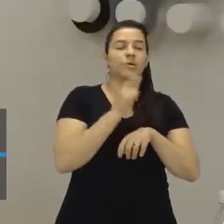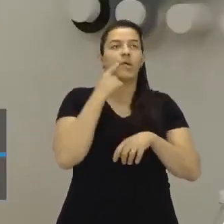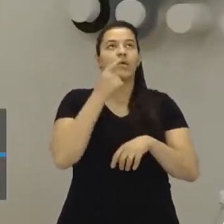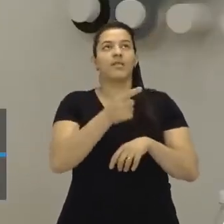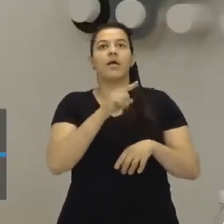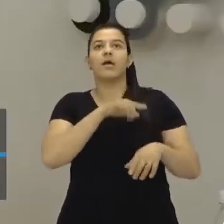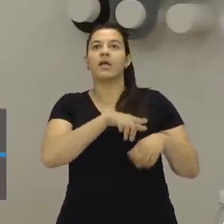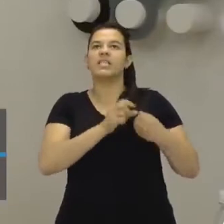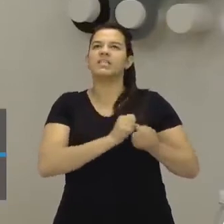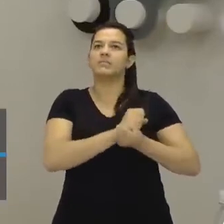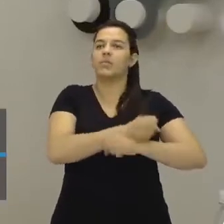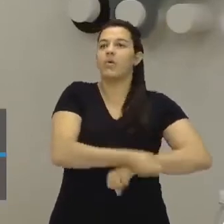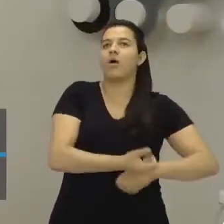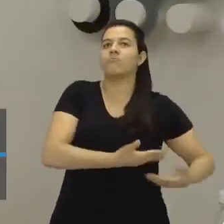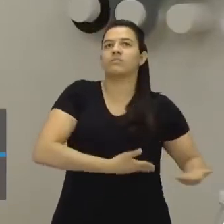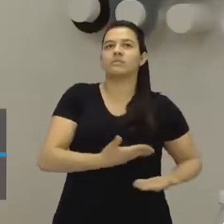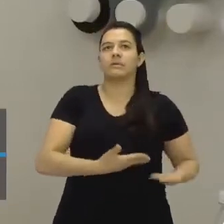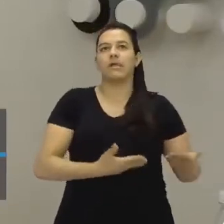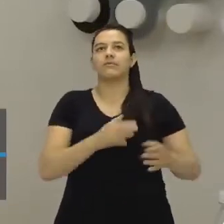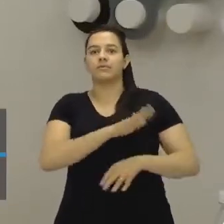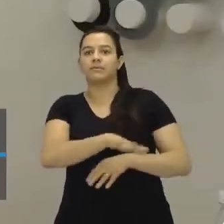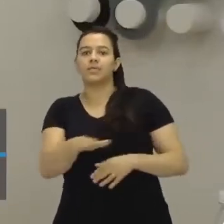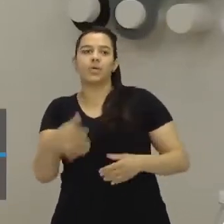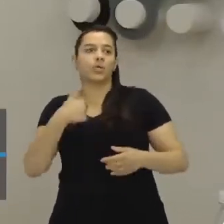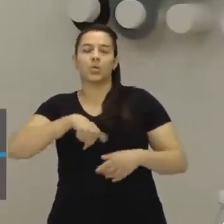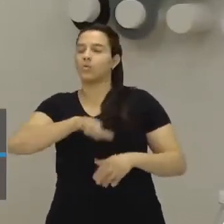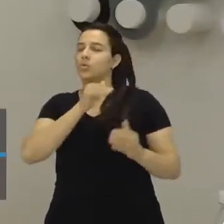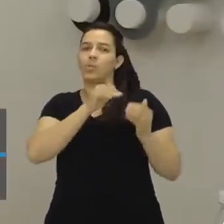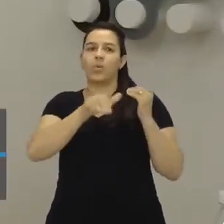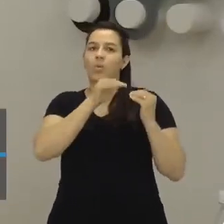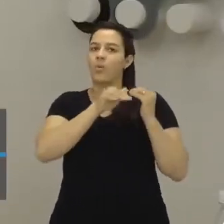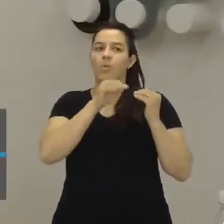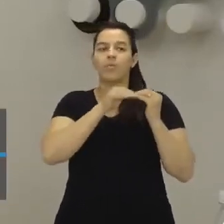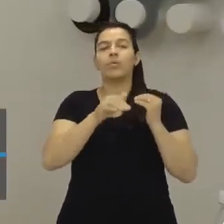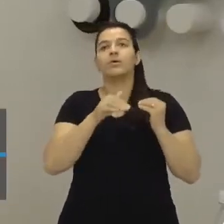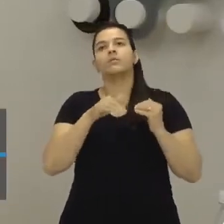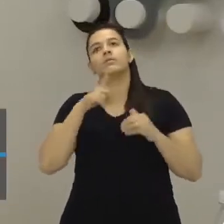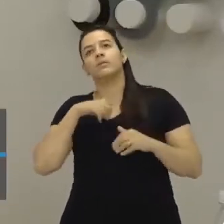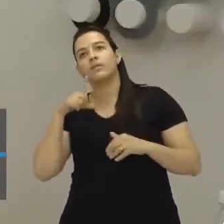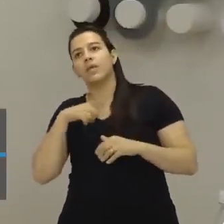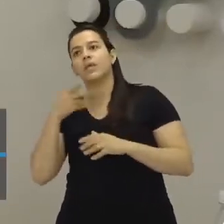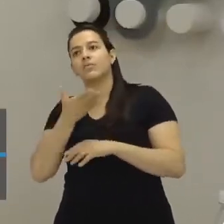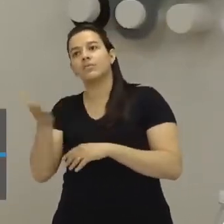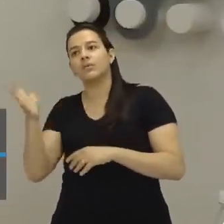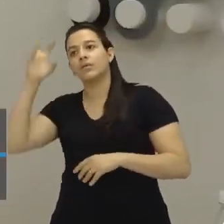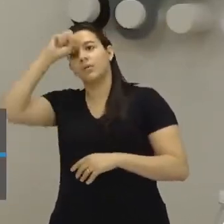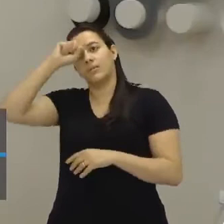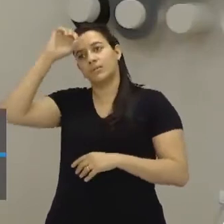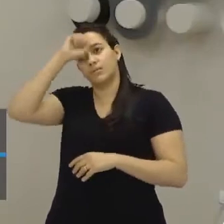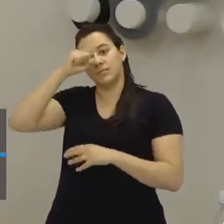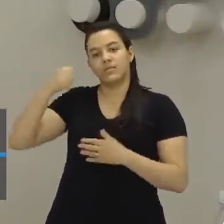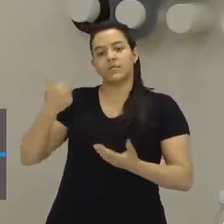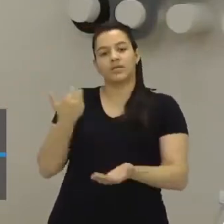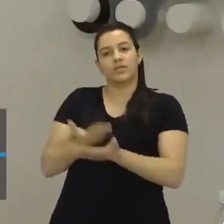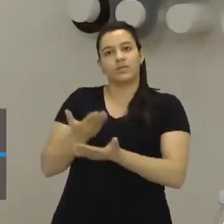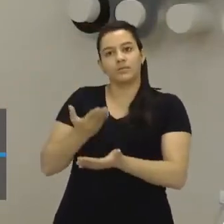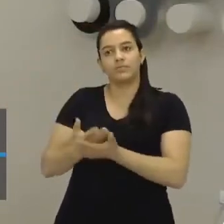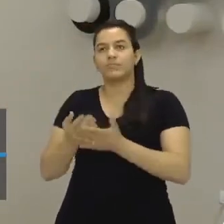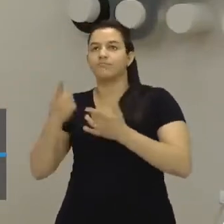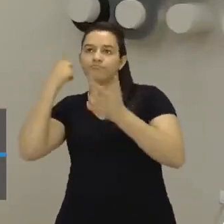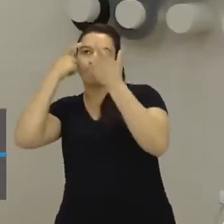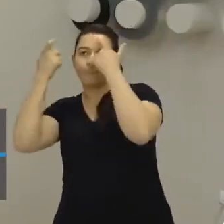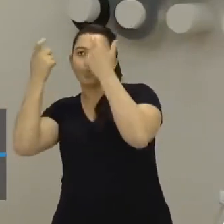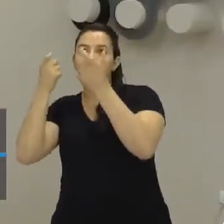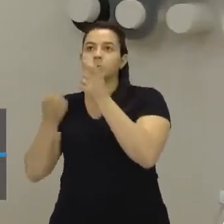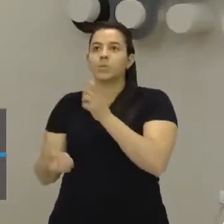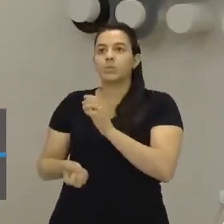do trabalho infantil, que é o que a gente não concorda, né? Por exemplo, tem o trabalho infantil que é de aprendizagem, né? Tem aquele que é recreativo,